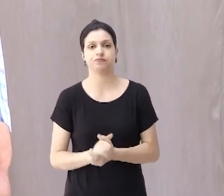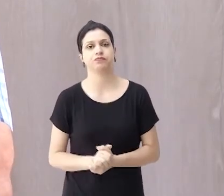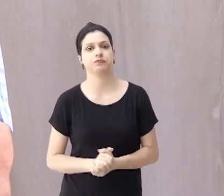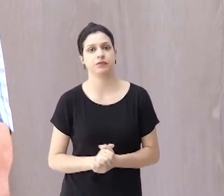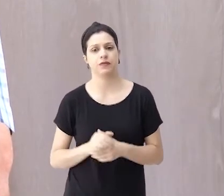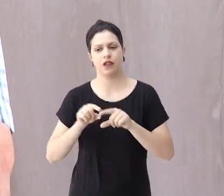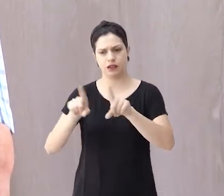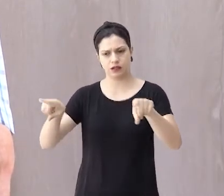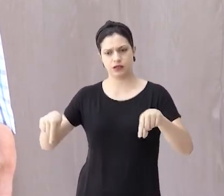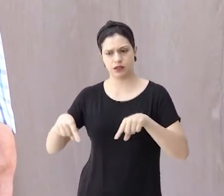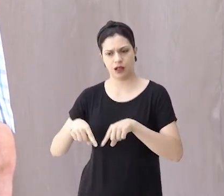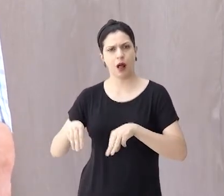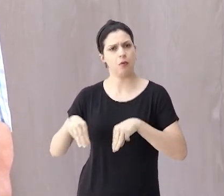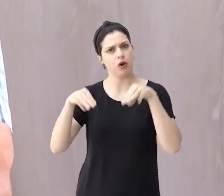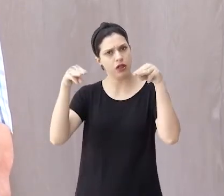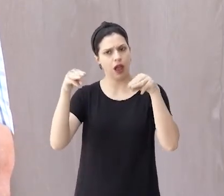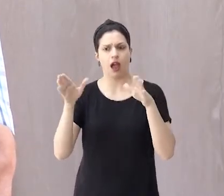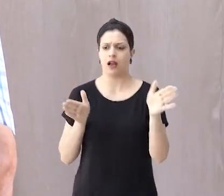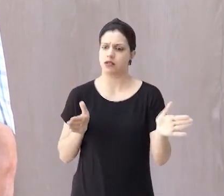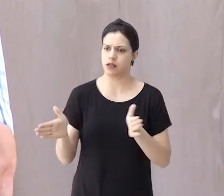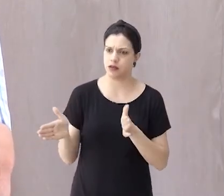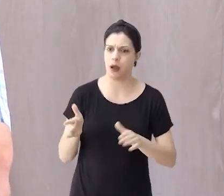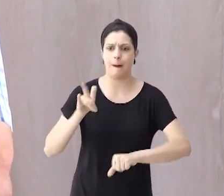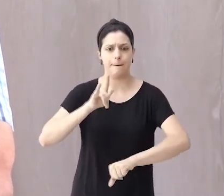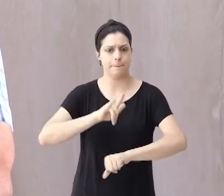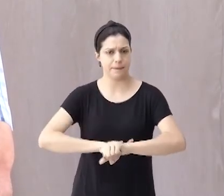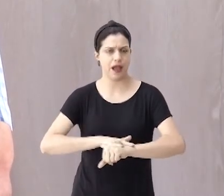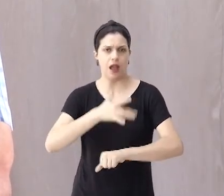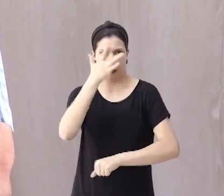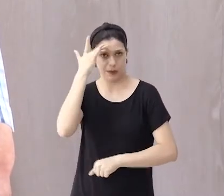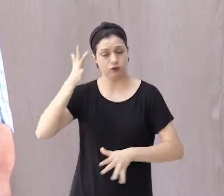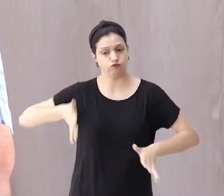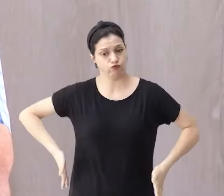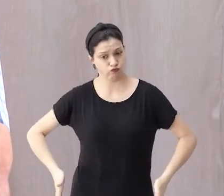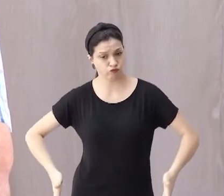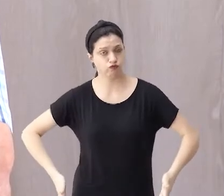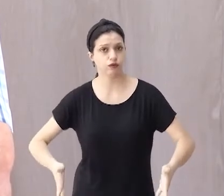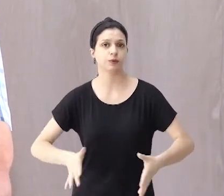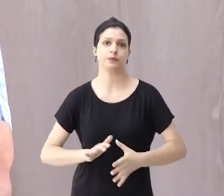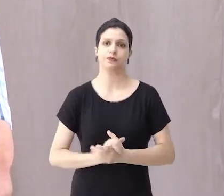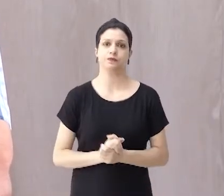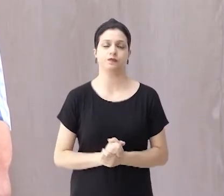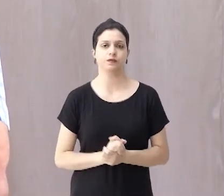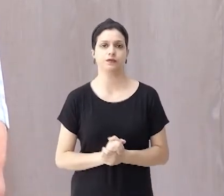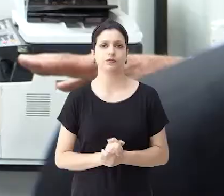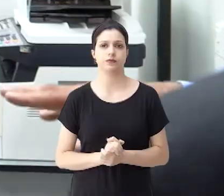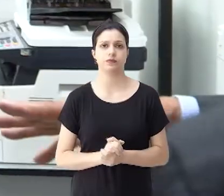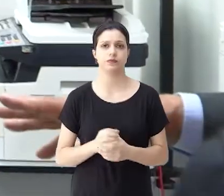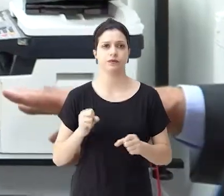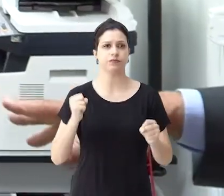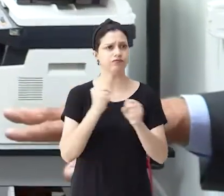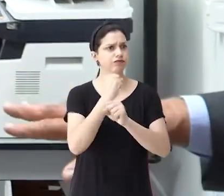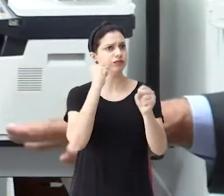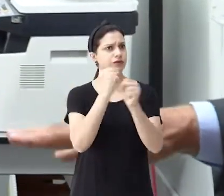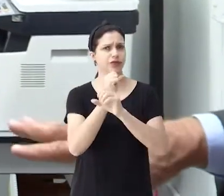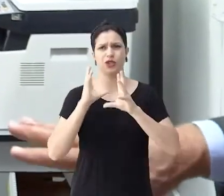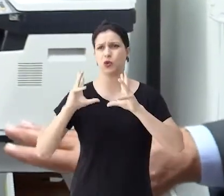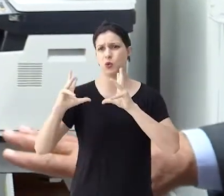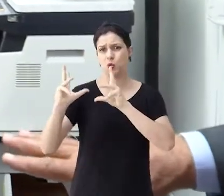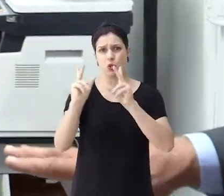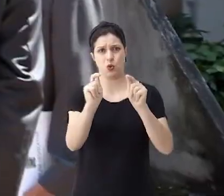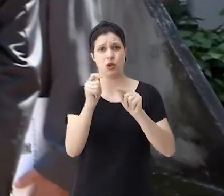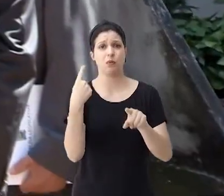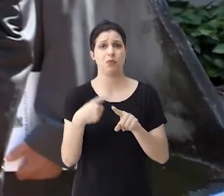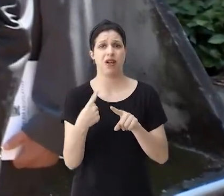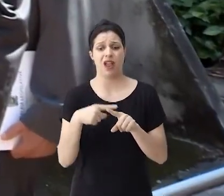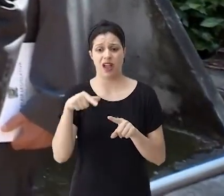planejamento. Gabinete moderno, com acessibilidade, banheiro para pessoas de necessidade especial. E fizemos uma reforma geral na